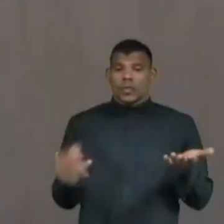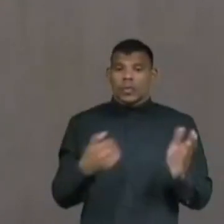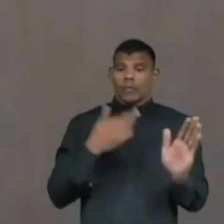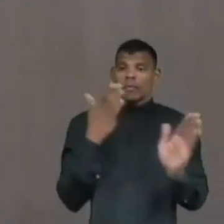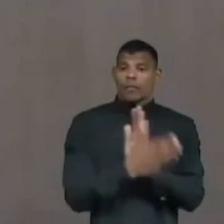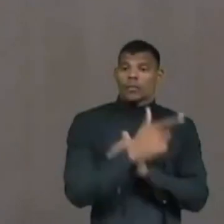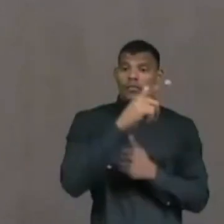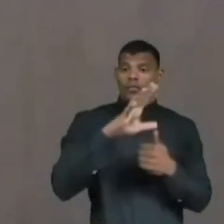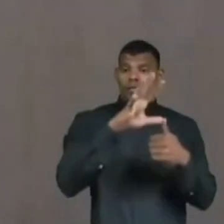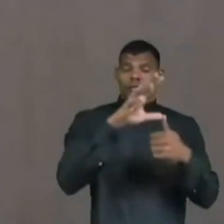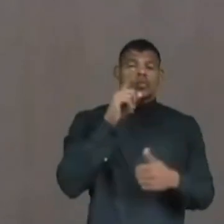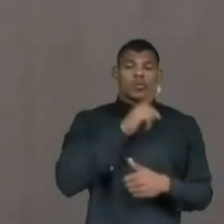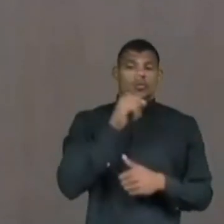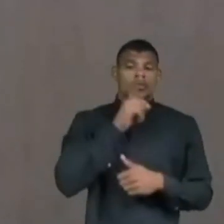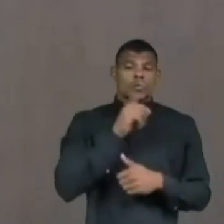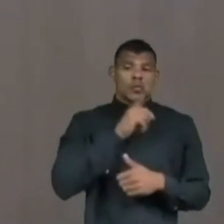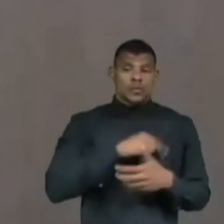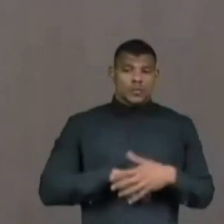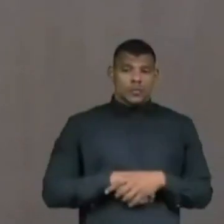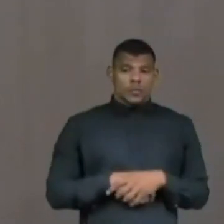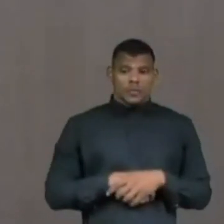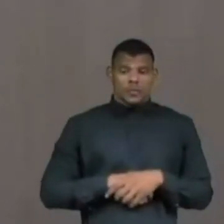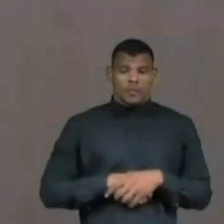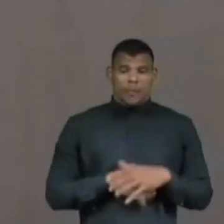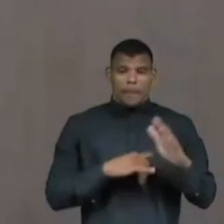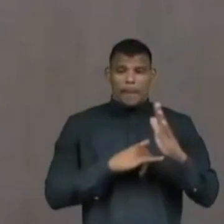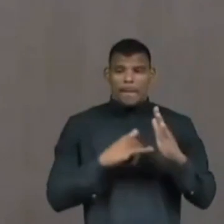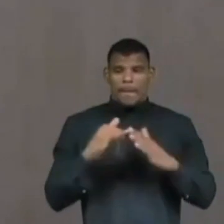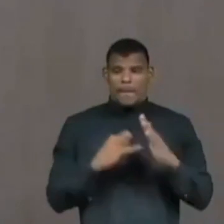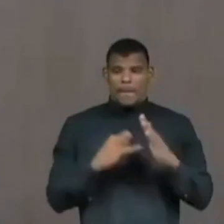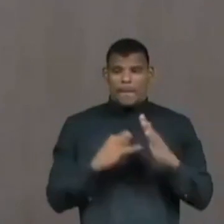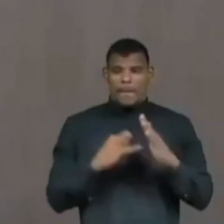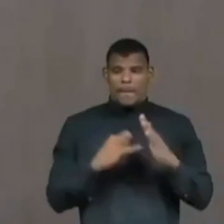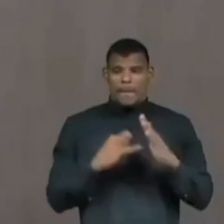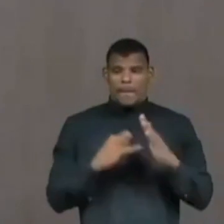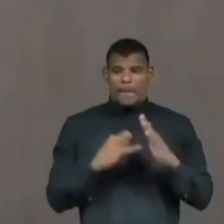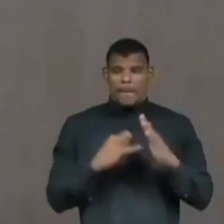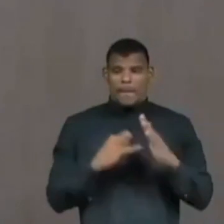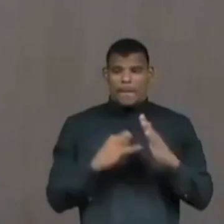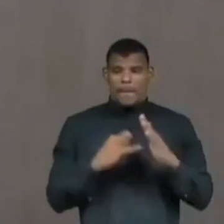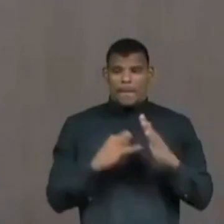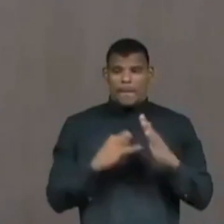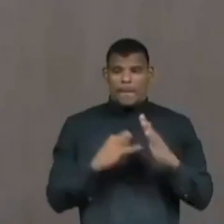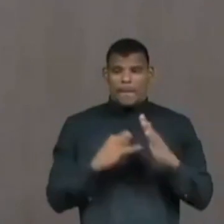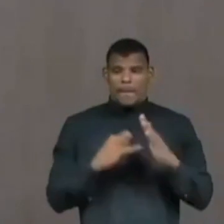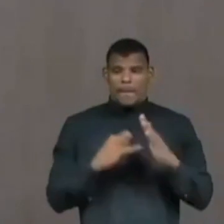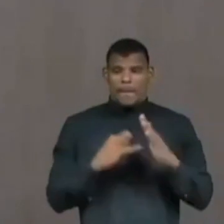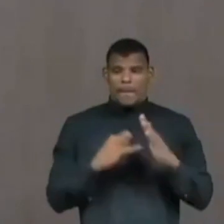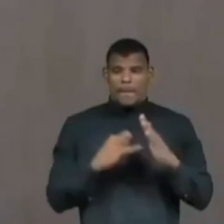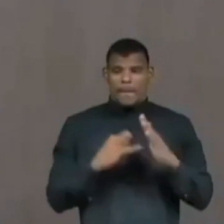Mas as nossas instituições republicanas mostramos que o Brasil está acima disso.